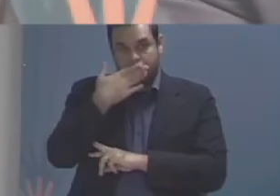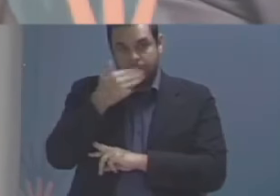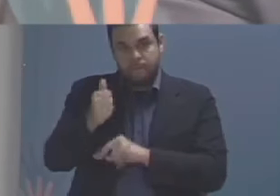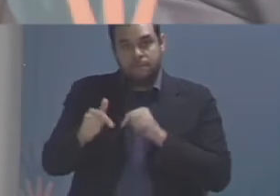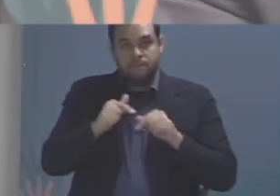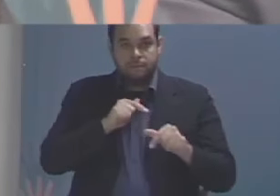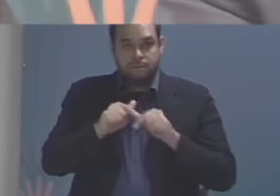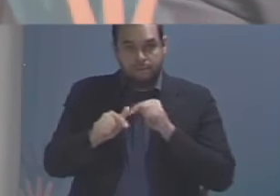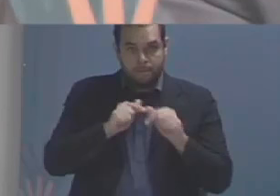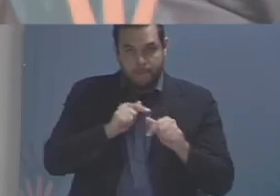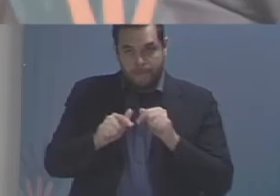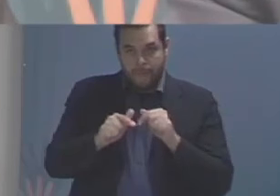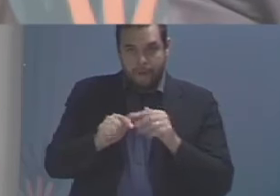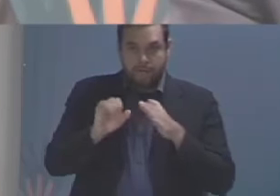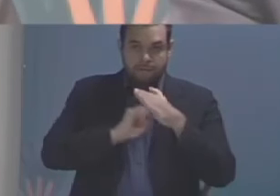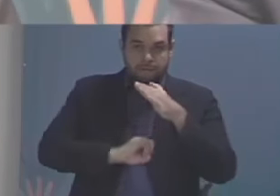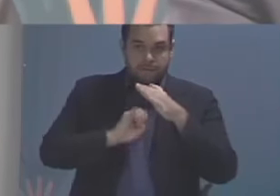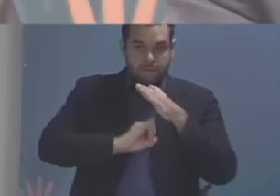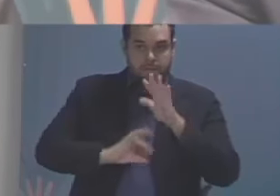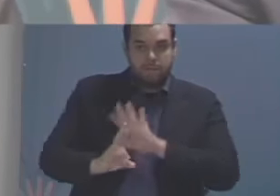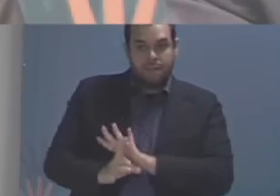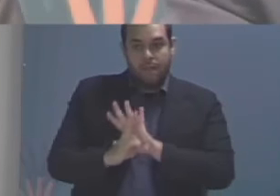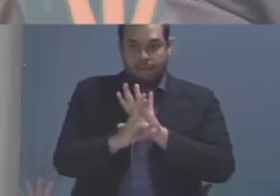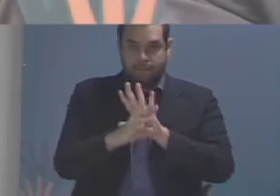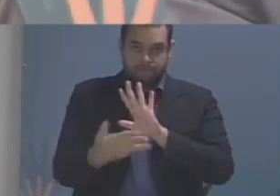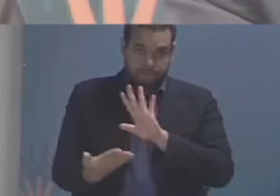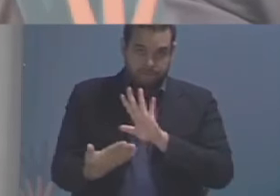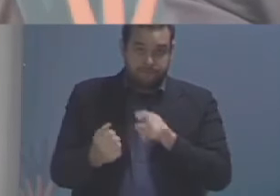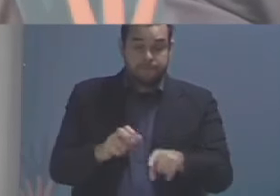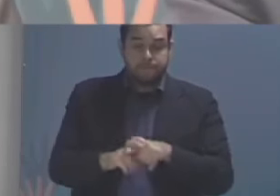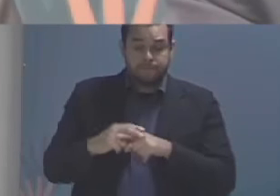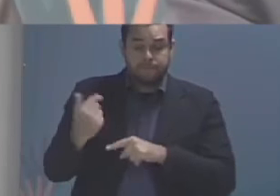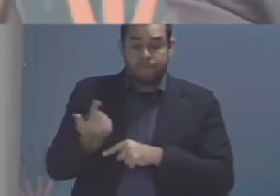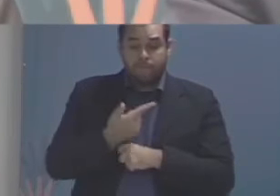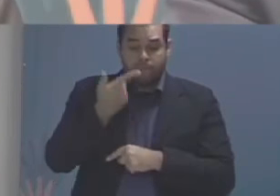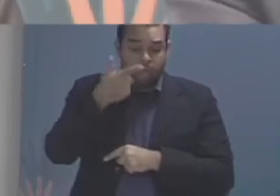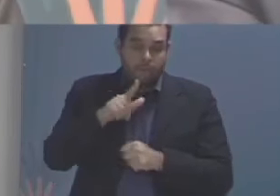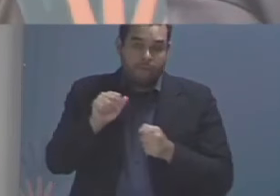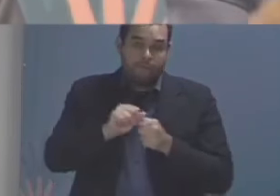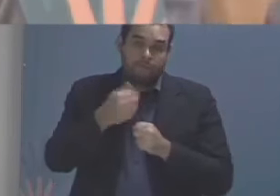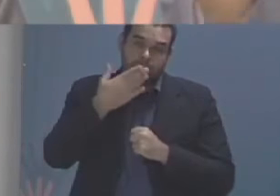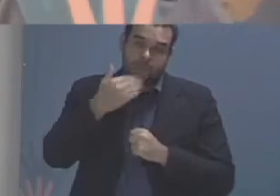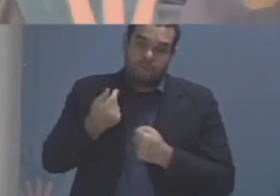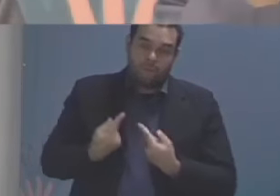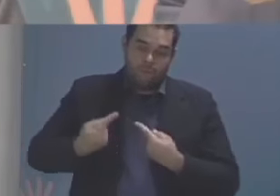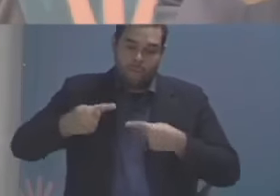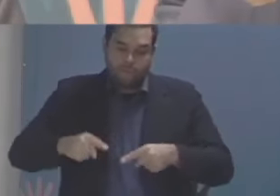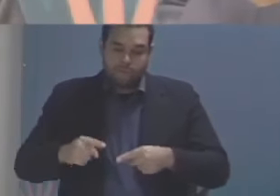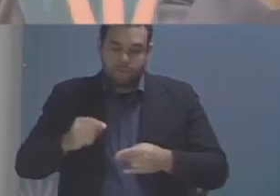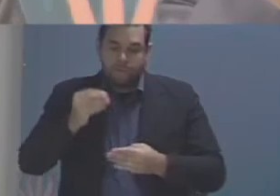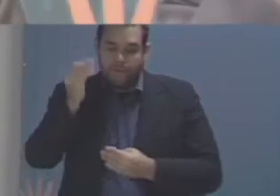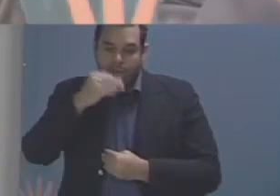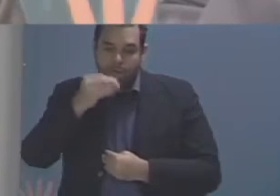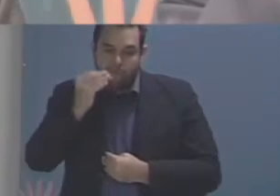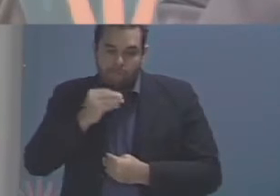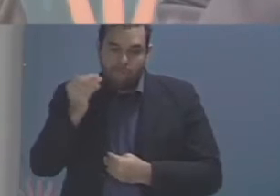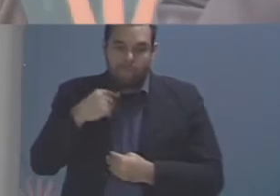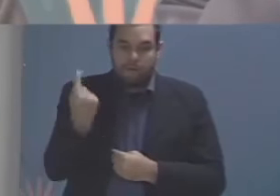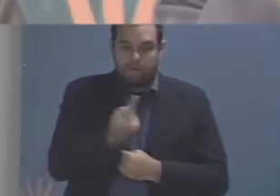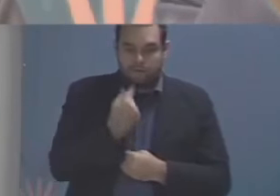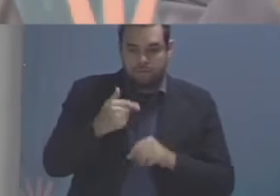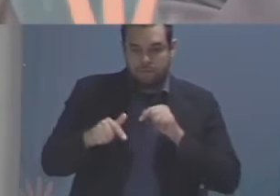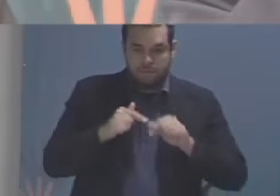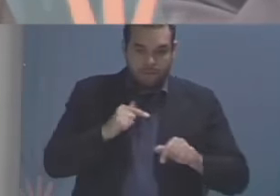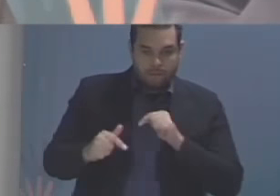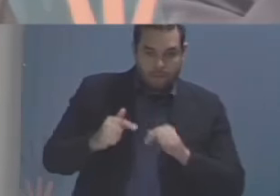dessa categoria com a entidade que os representa, que somos nós. E, dessa forma, nós podemos fazer o enfrentamento das precarizações, dentre elas, essa